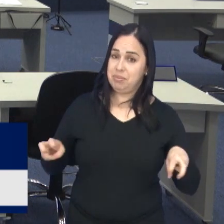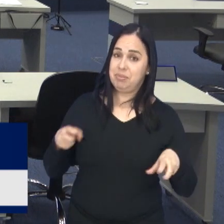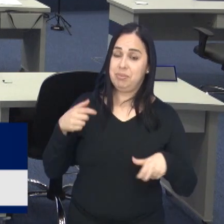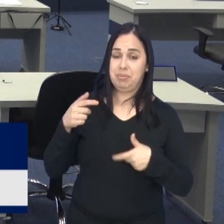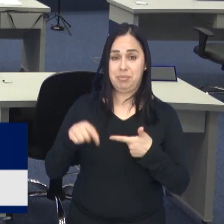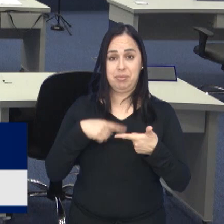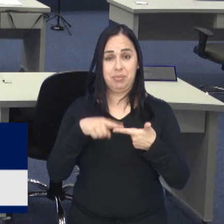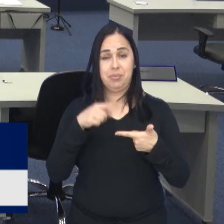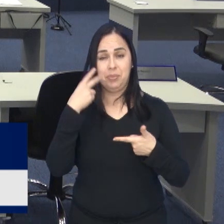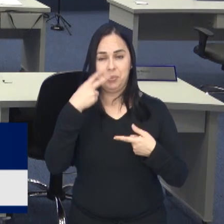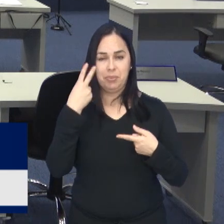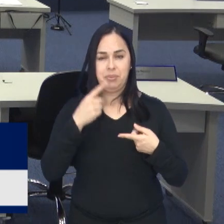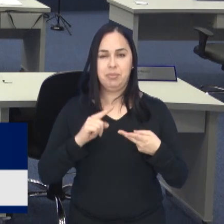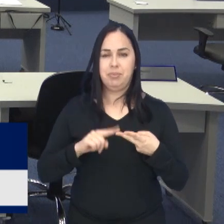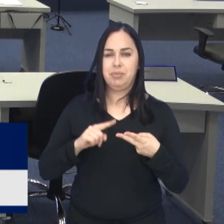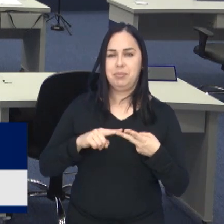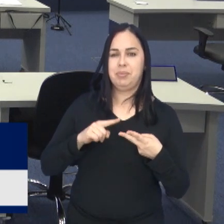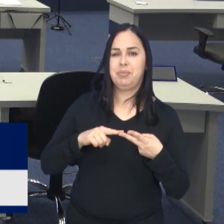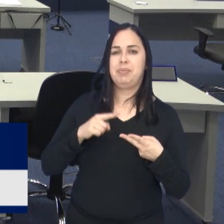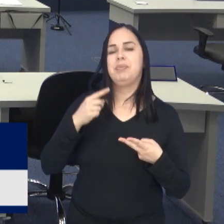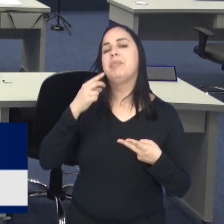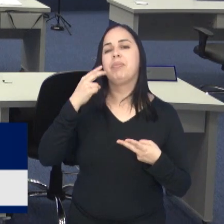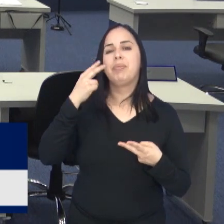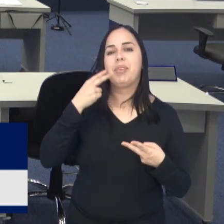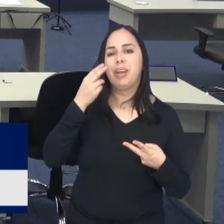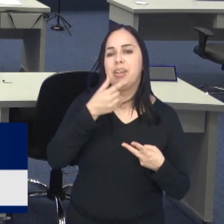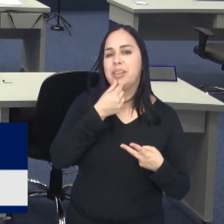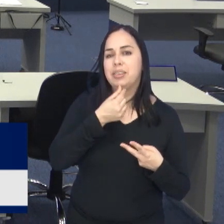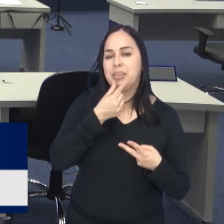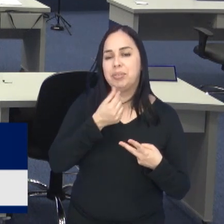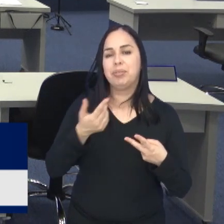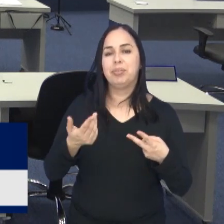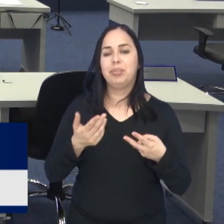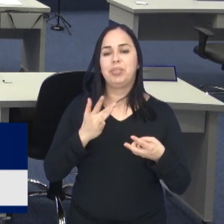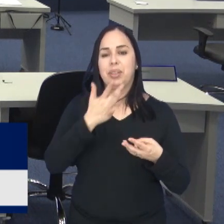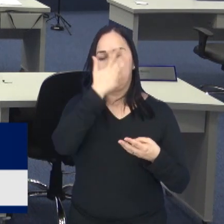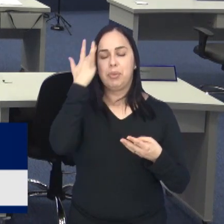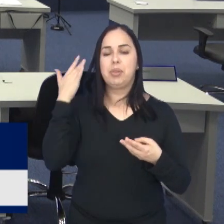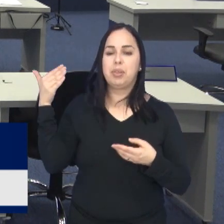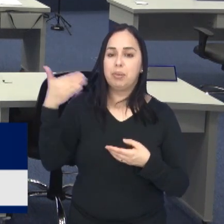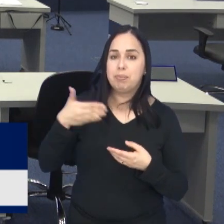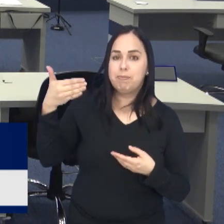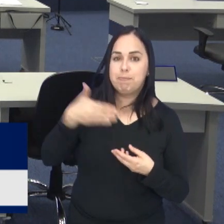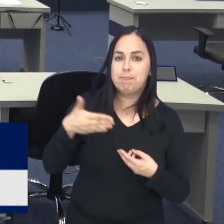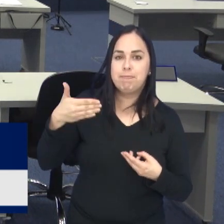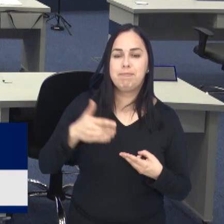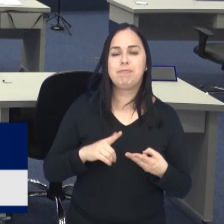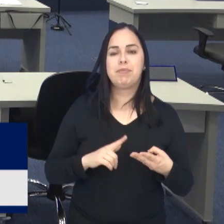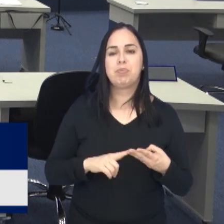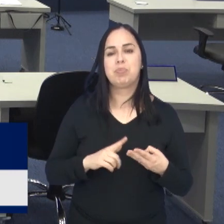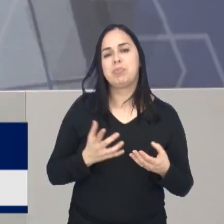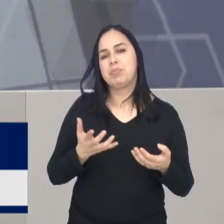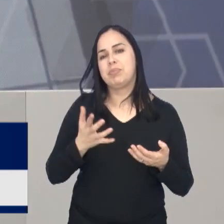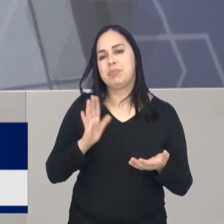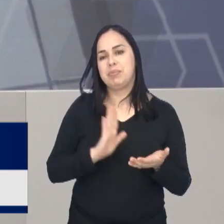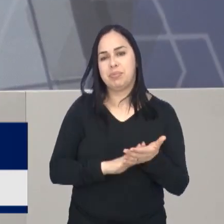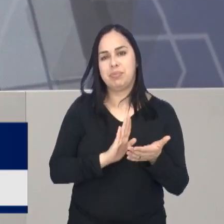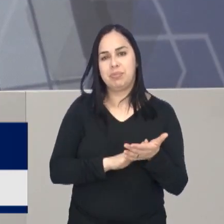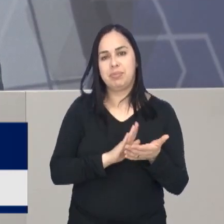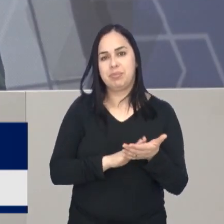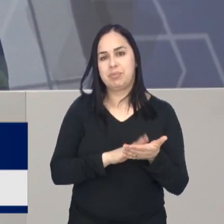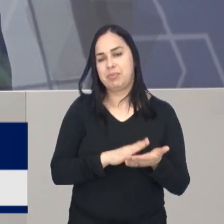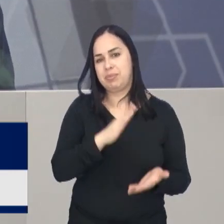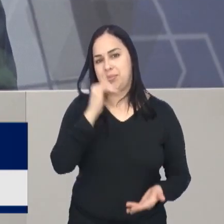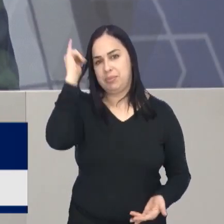vereadoras, vereadores, público presente no nosso plenário. E quero parabenizar ao Zé